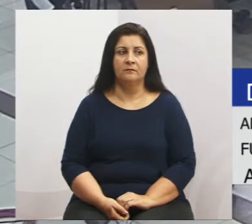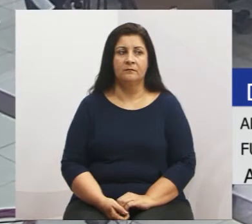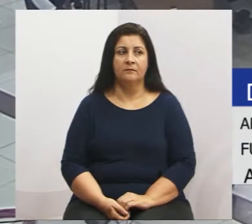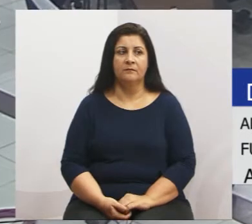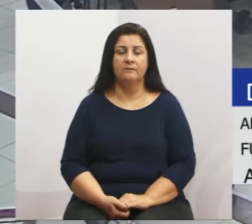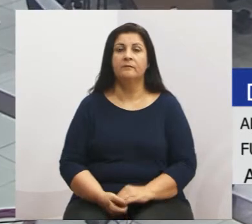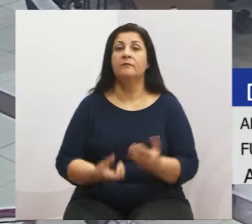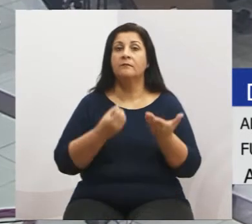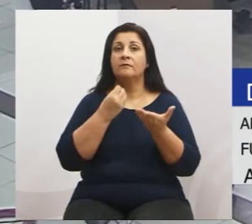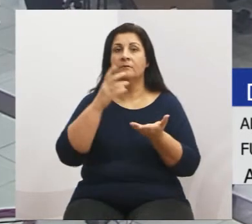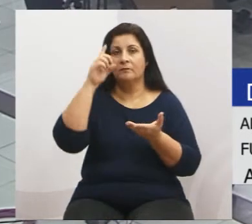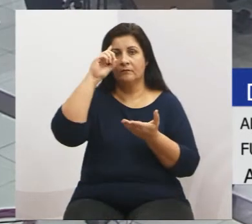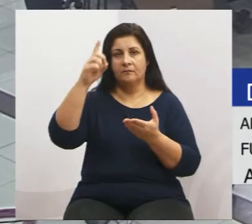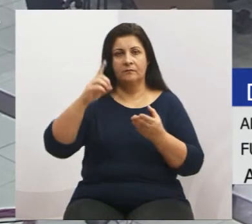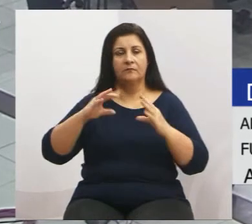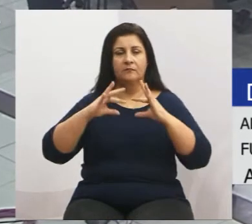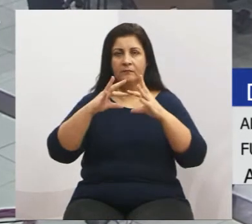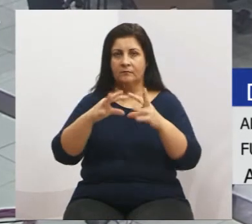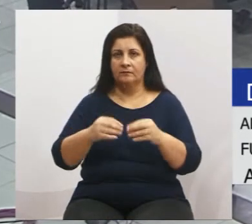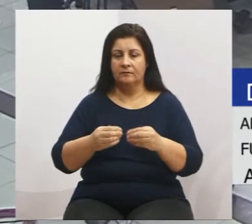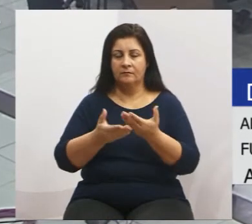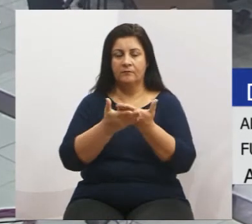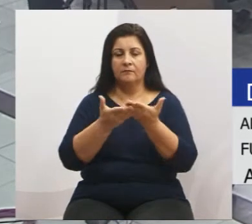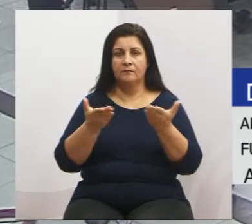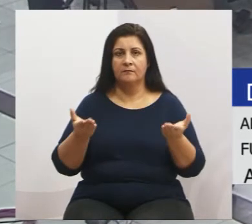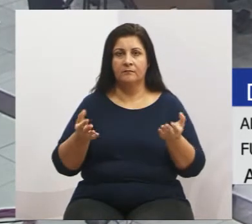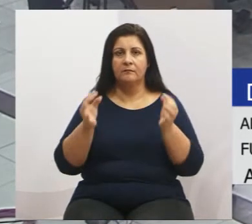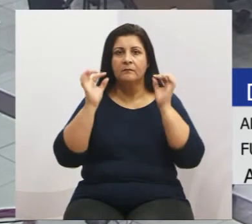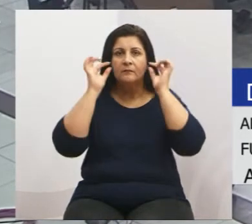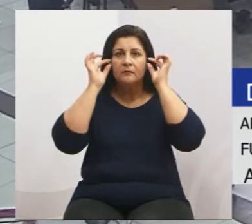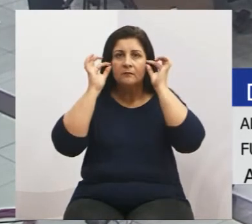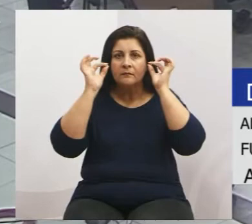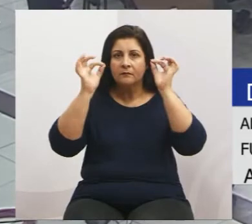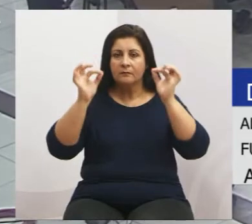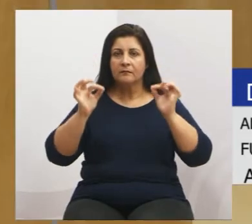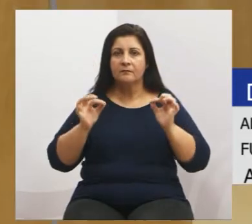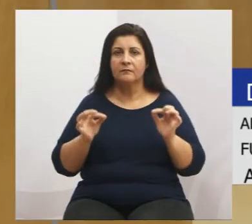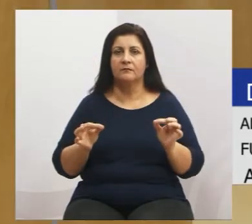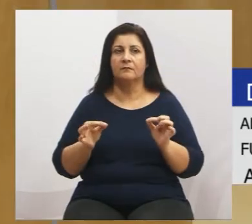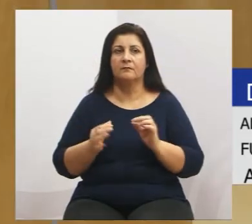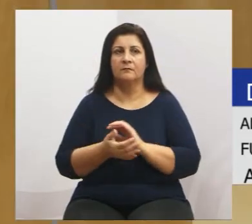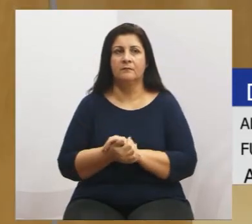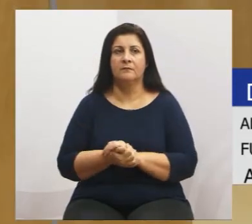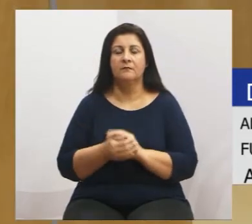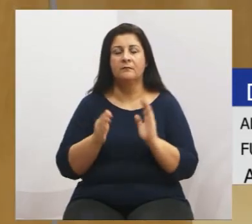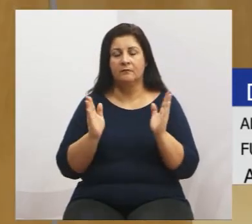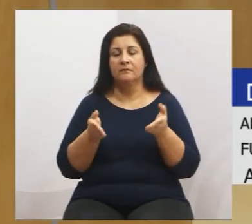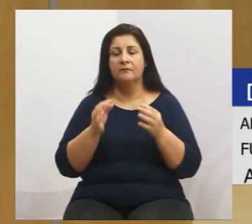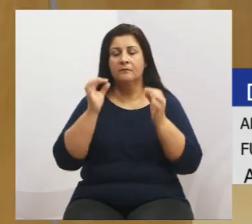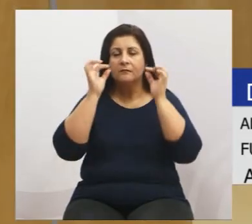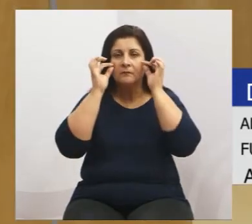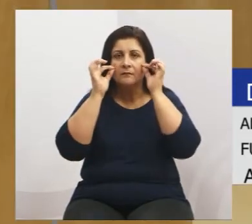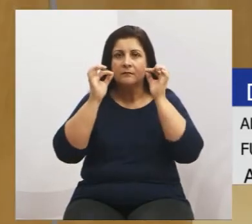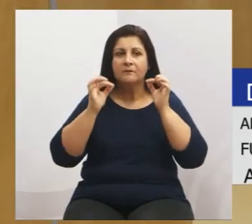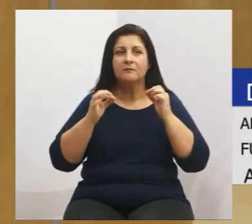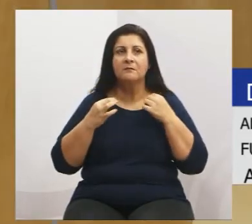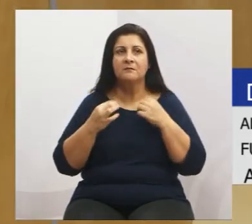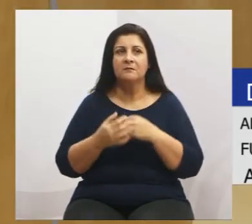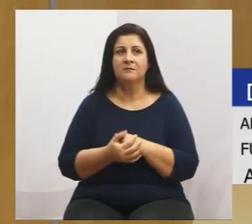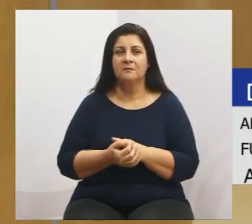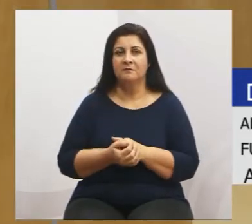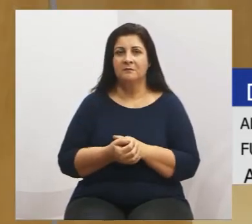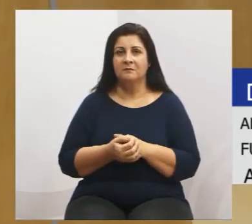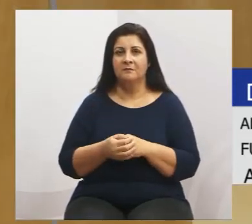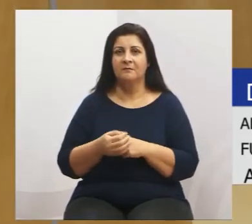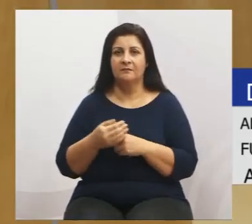Bom dia a todos. Tirar minha máscara hoje, porque tudo tira a máscara, então vou ter que tirar a minha hoje. Estou bonitinho,